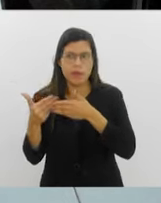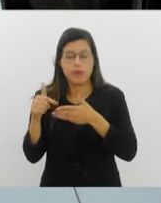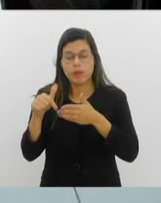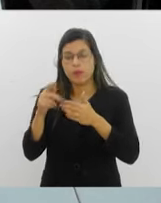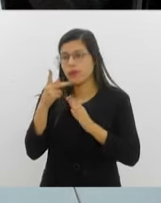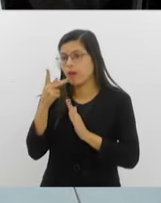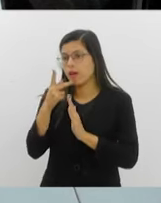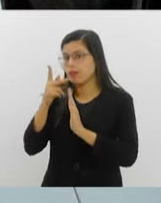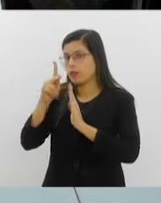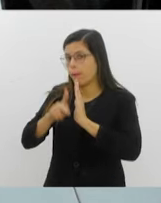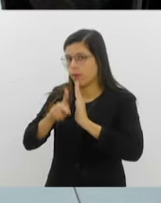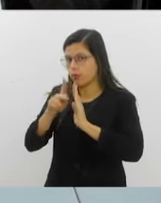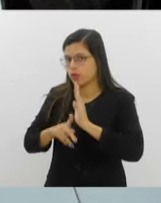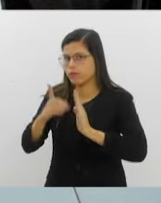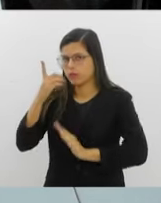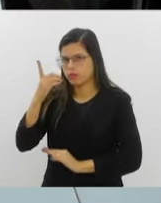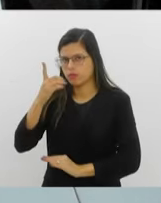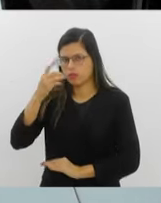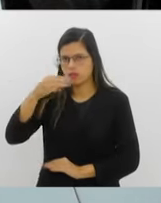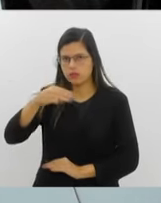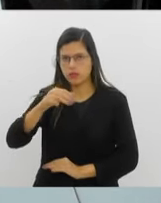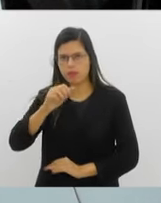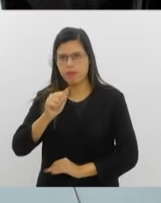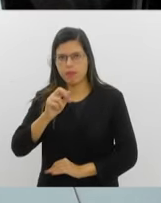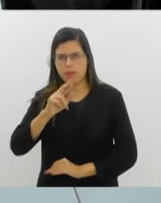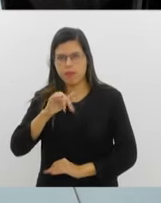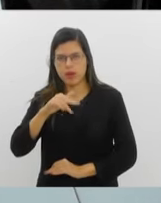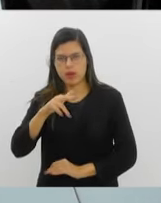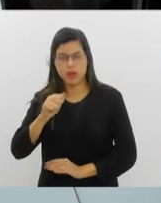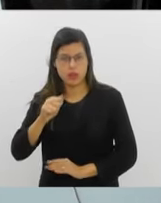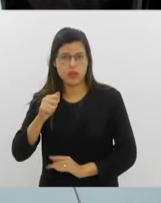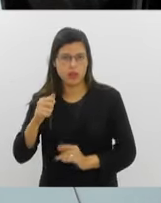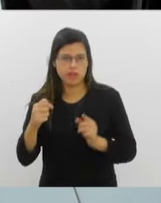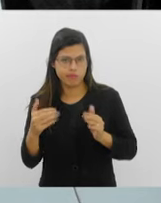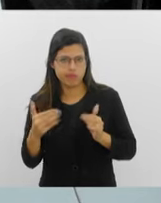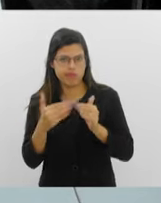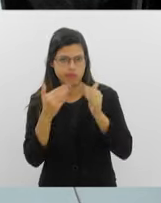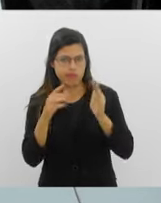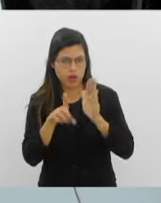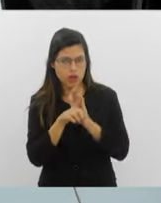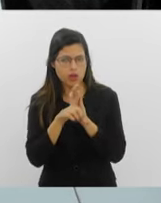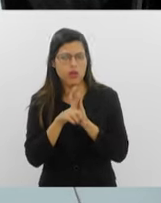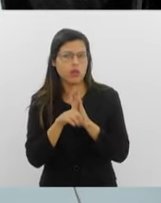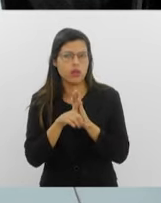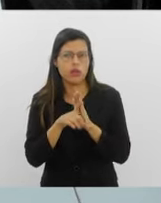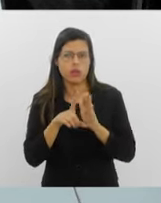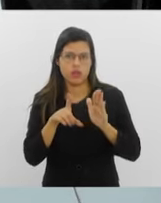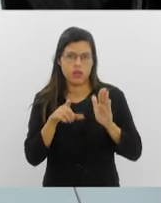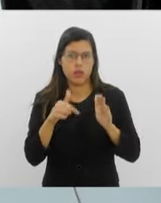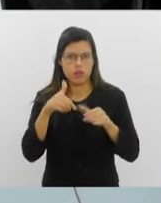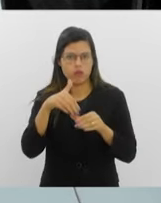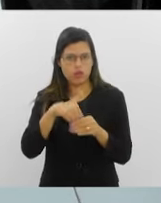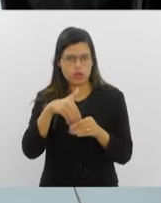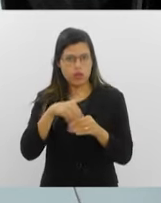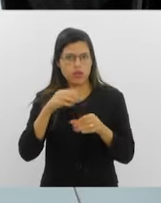da deputada Marina, ele é legal. Então, eu estou votando pela constitucionalidade...